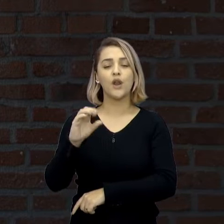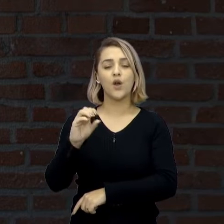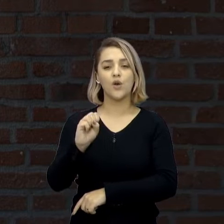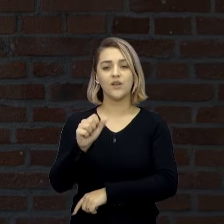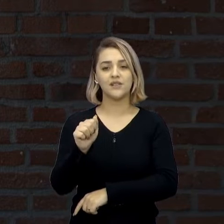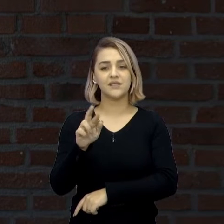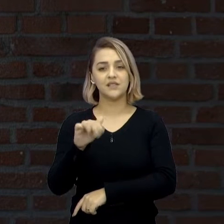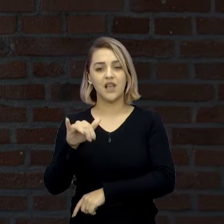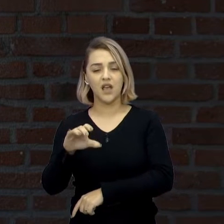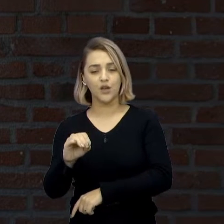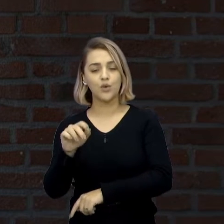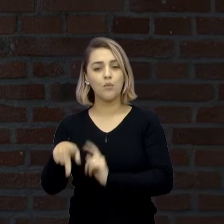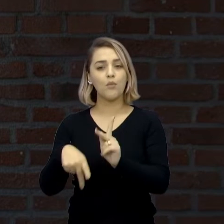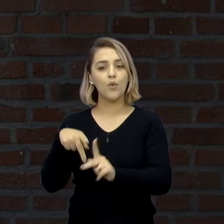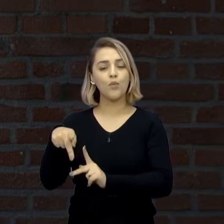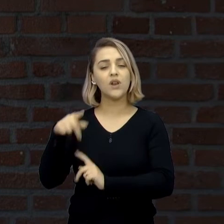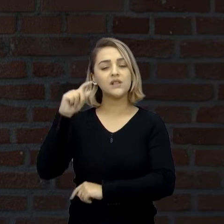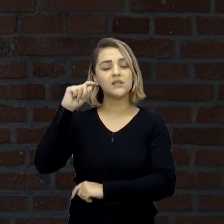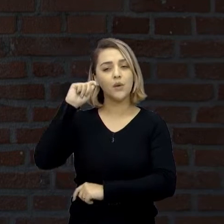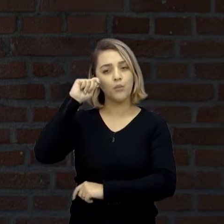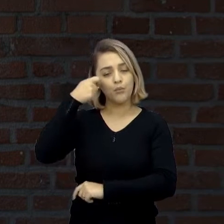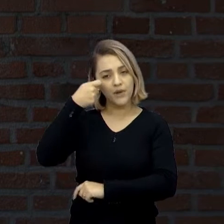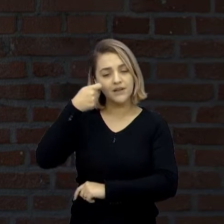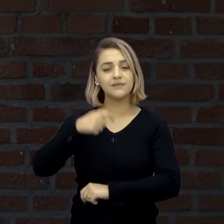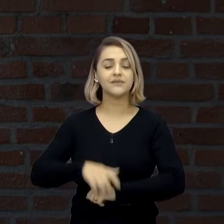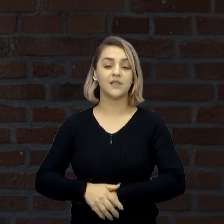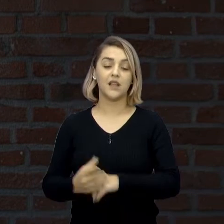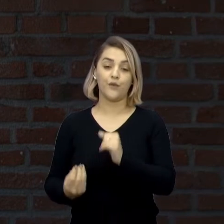Homens Pretos. Ela foi construída em